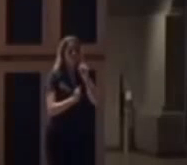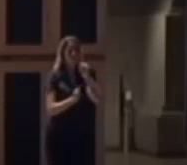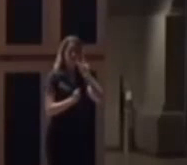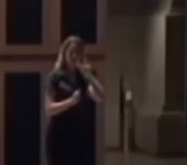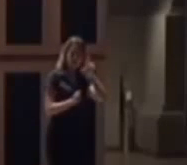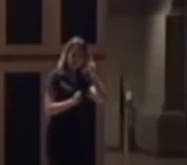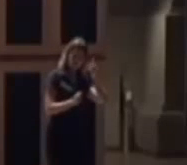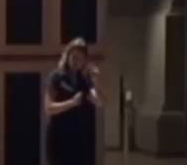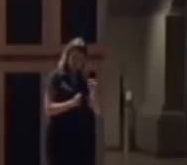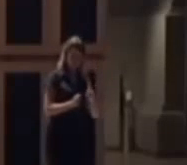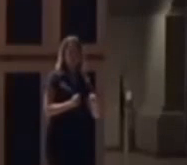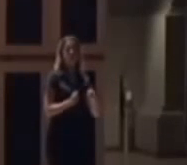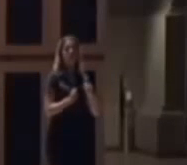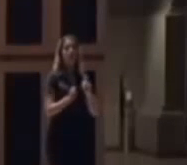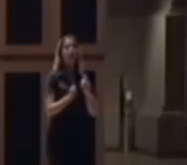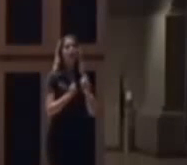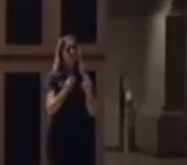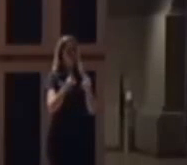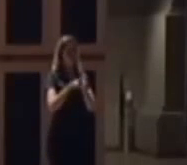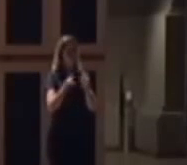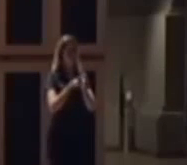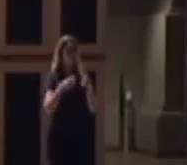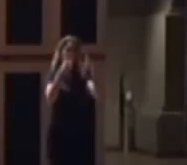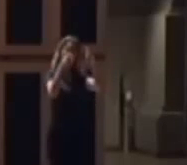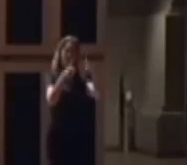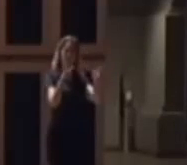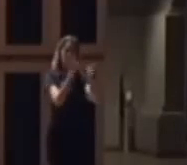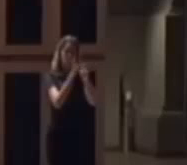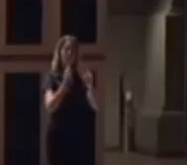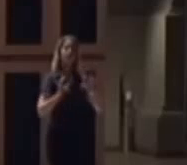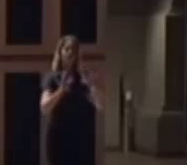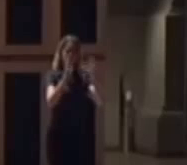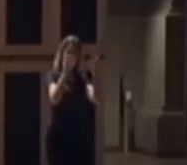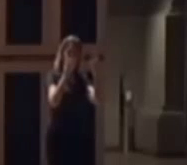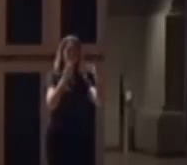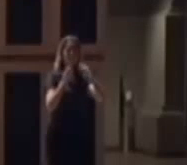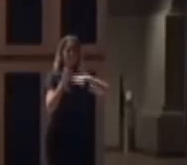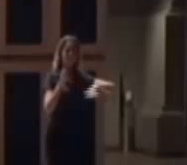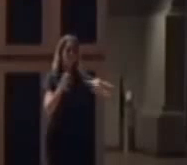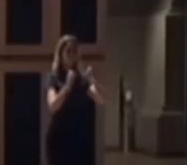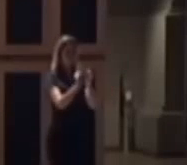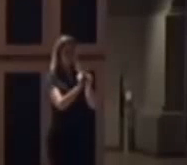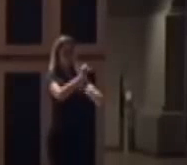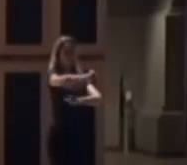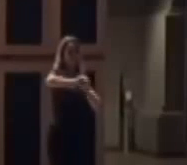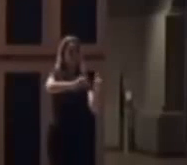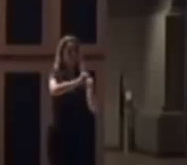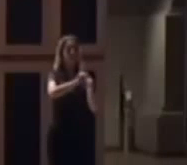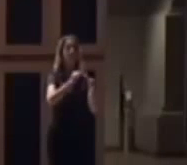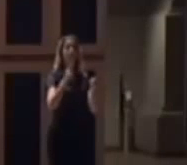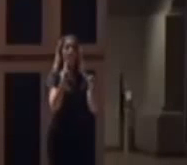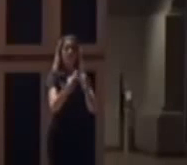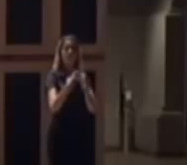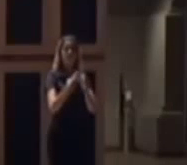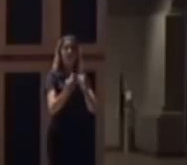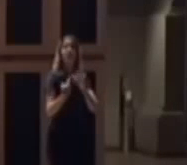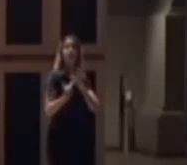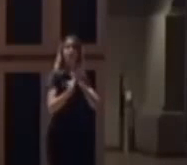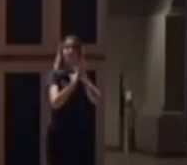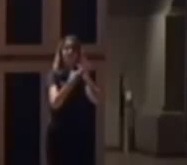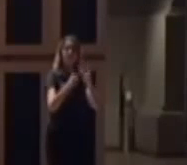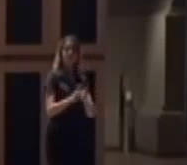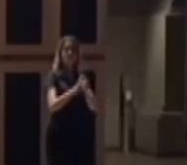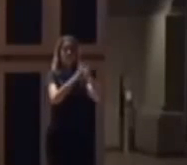chama Serraria Souza Pinto, que é uma área de eventos. E isso vai ter também uma transformação muito grande, porque além dessa oferta, nós vamos conseguir ampliar